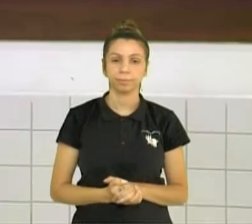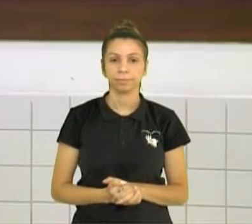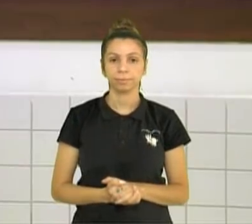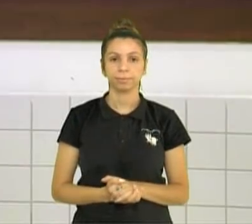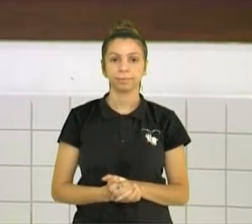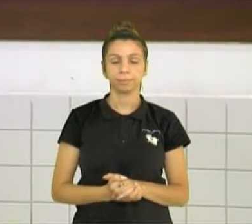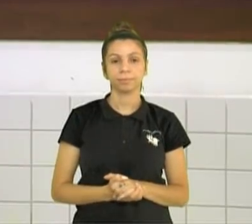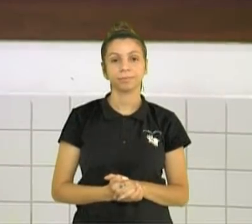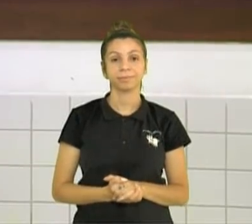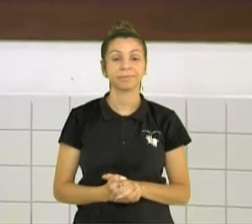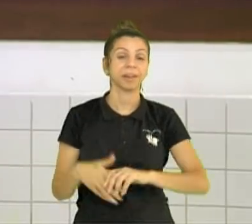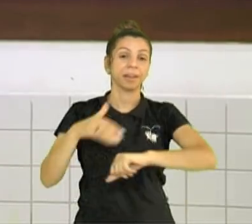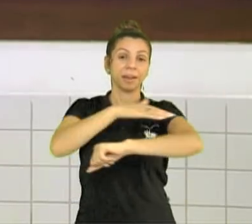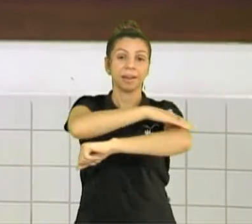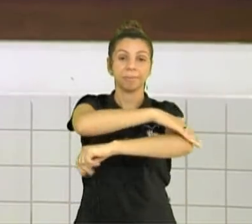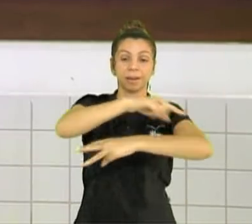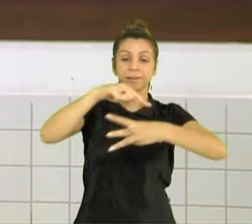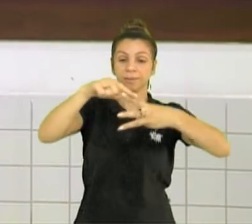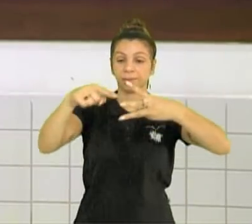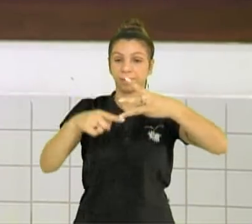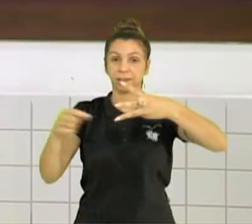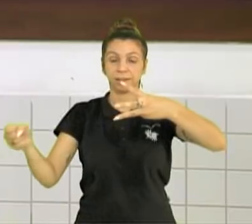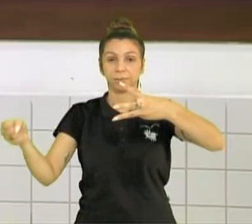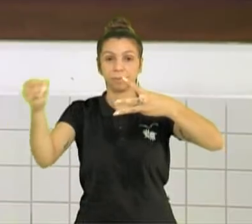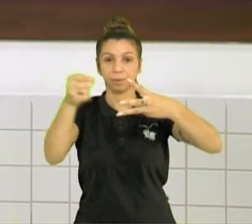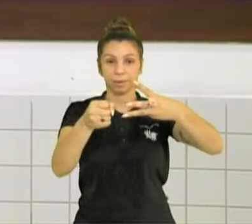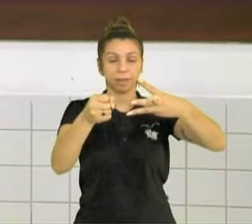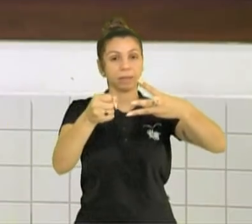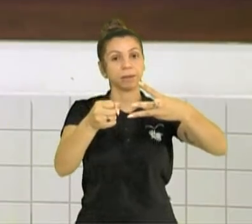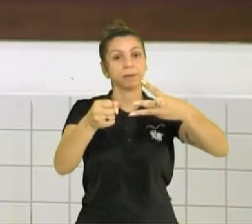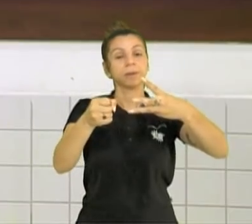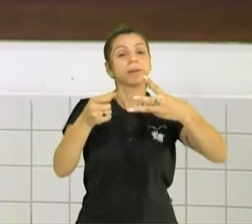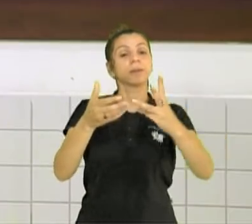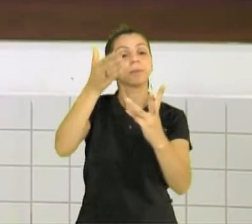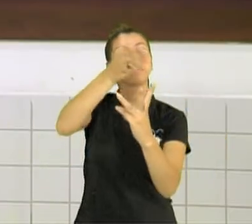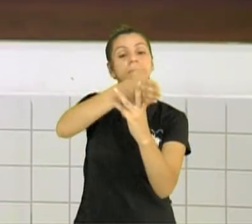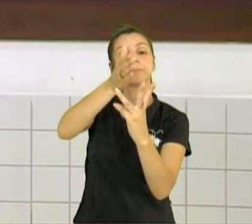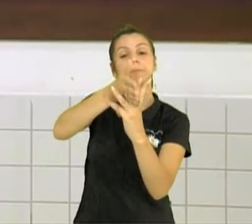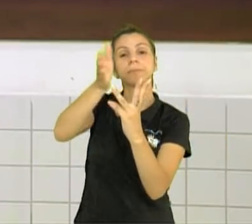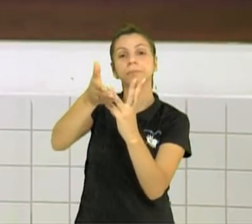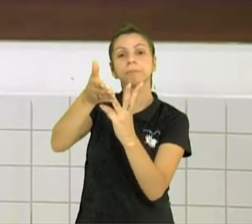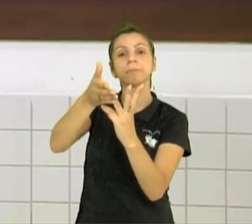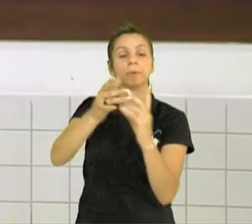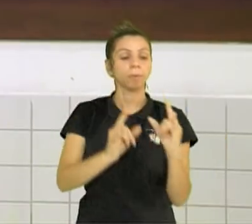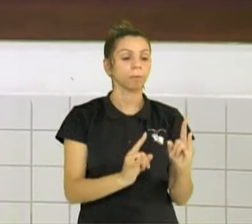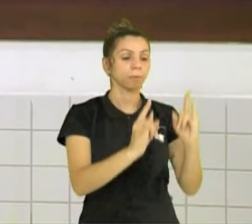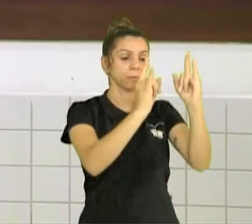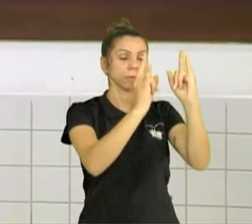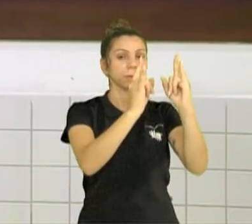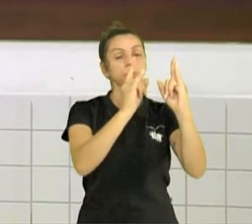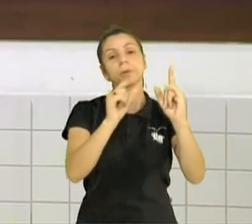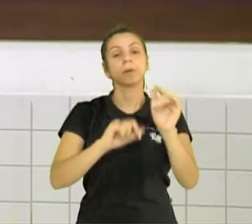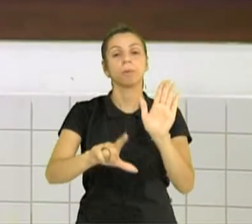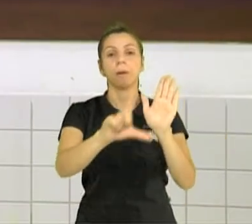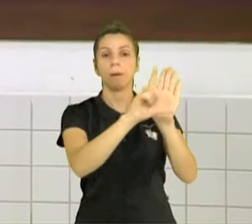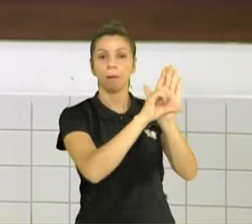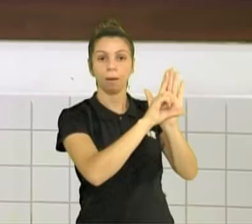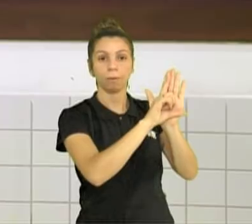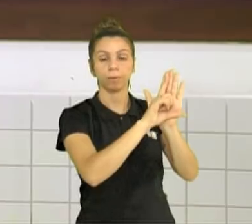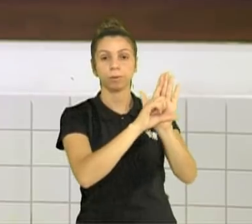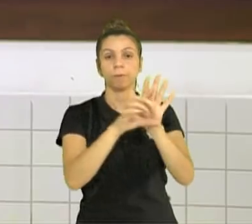Essa é a Praça dos Três Poderes. Então, é ela quem divide os três principais edifícios que representam o legislativo,